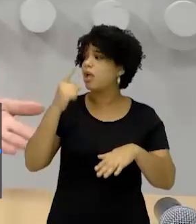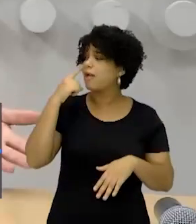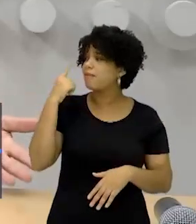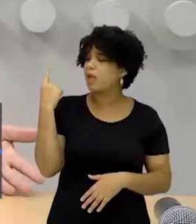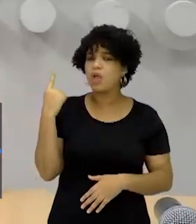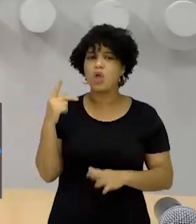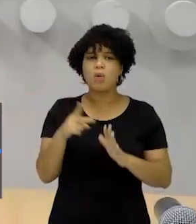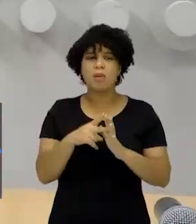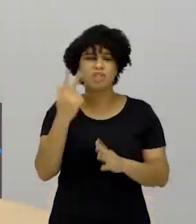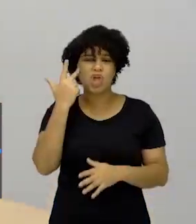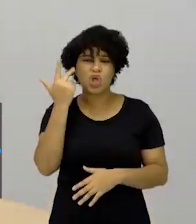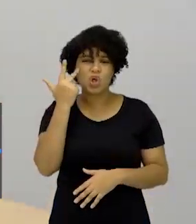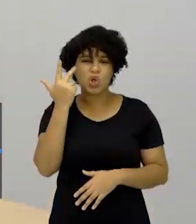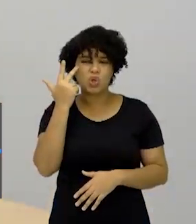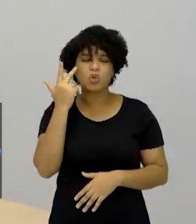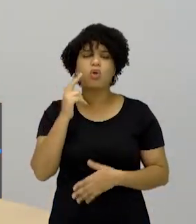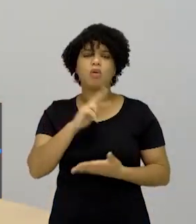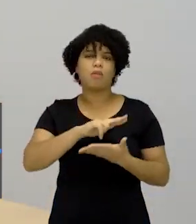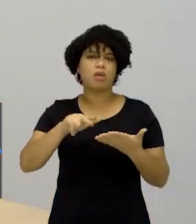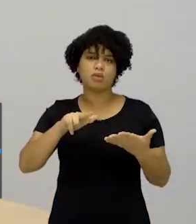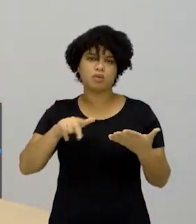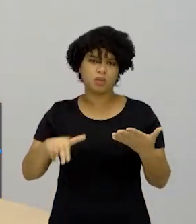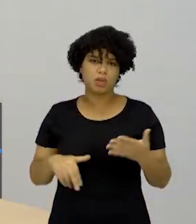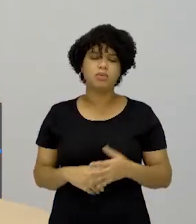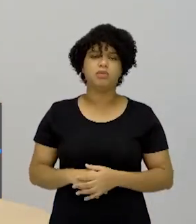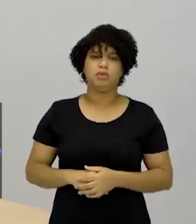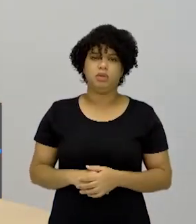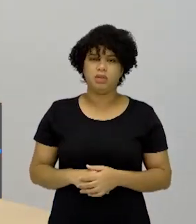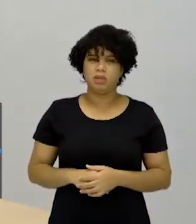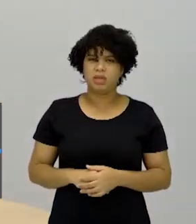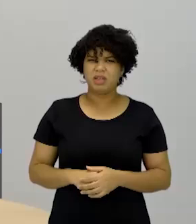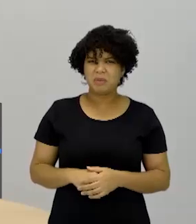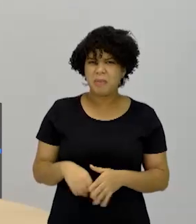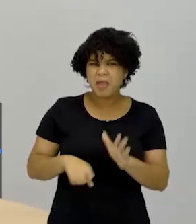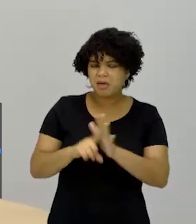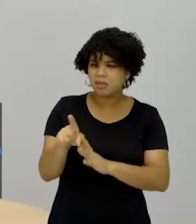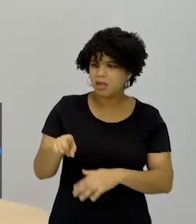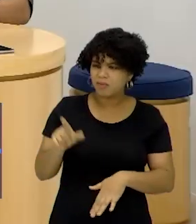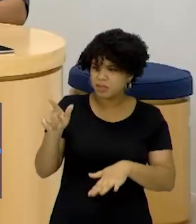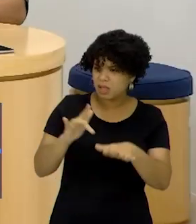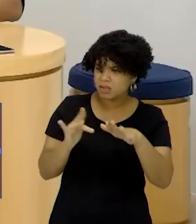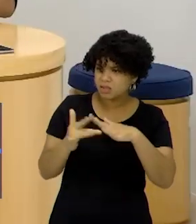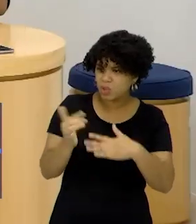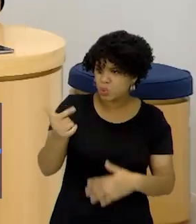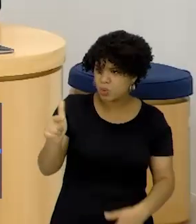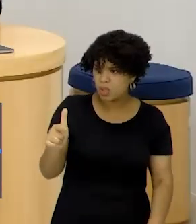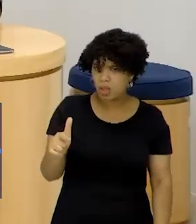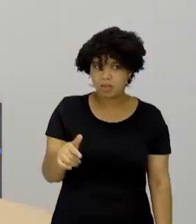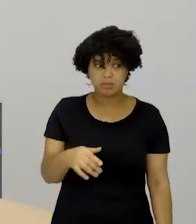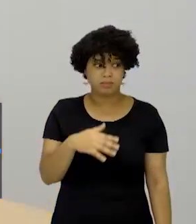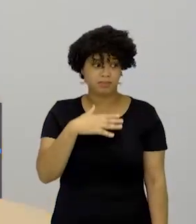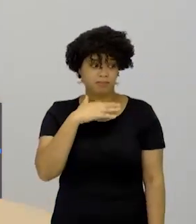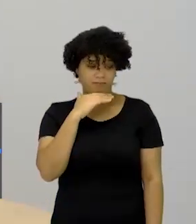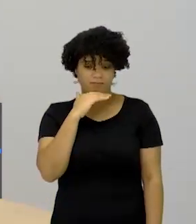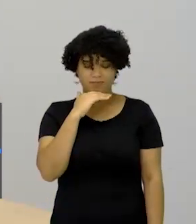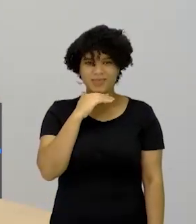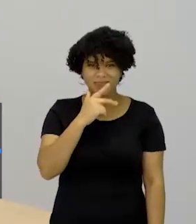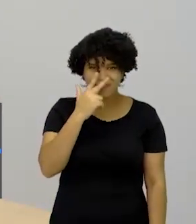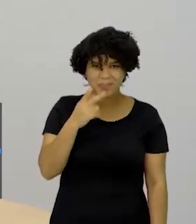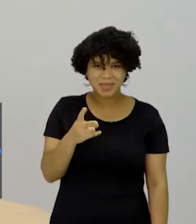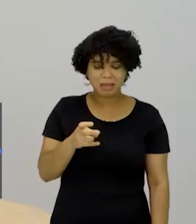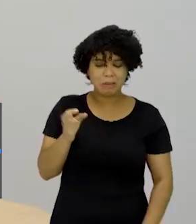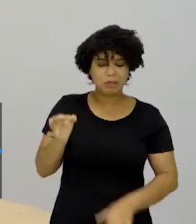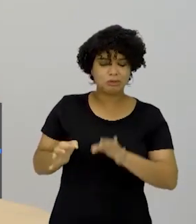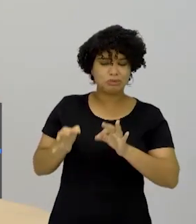é uma coisa comum. Sabe o que é pior? Você não tem rede social, qual o seu problema? Então, a gente julga, tem um julgamento, verdade. assim,